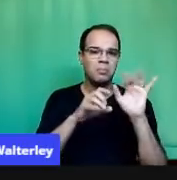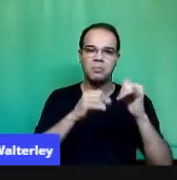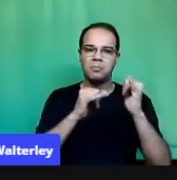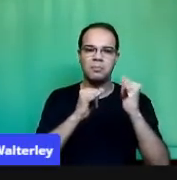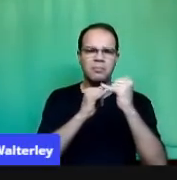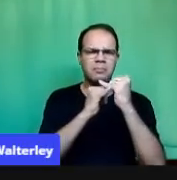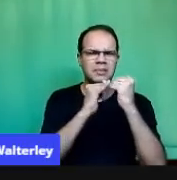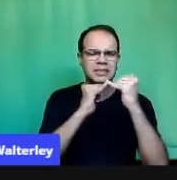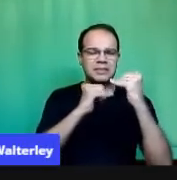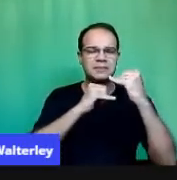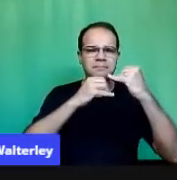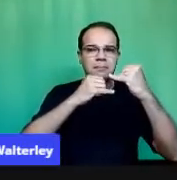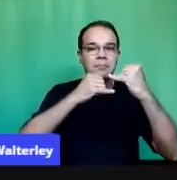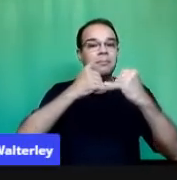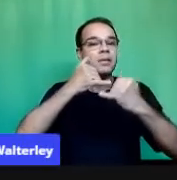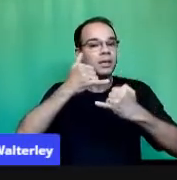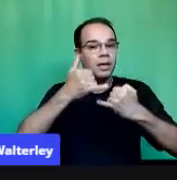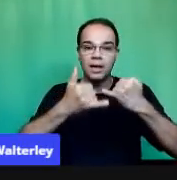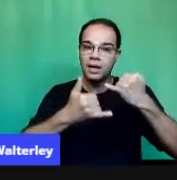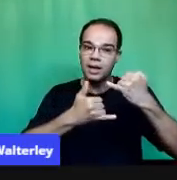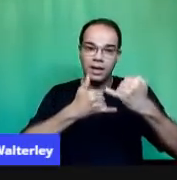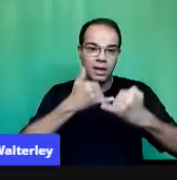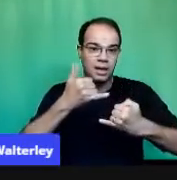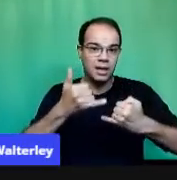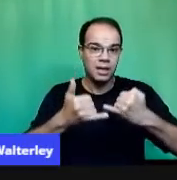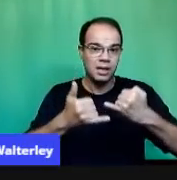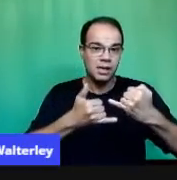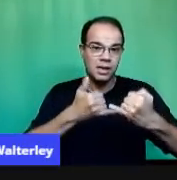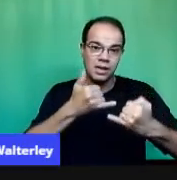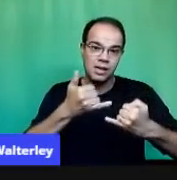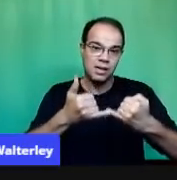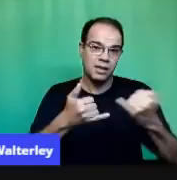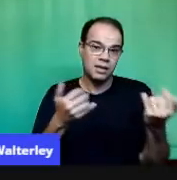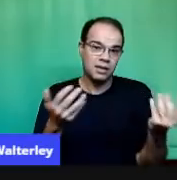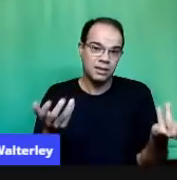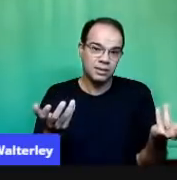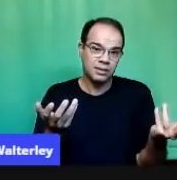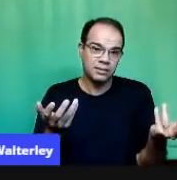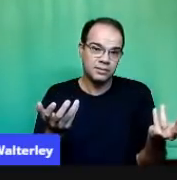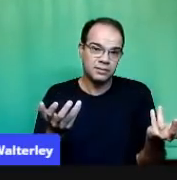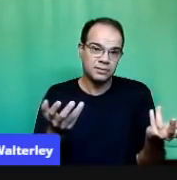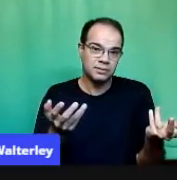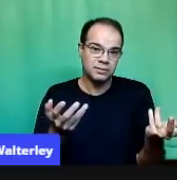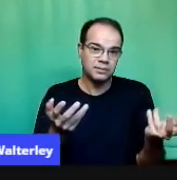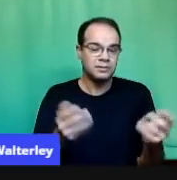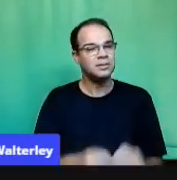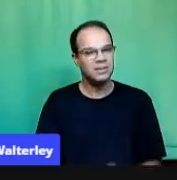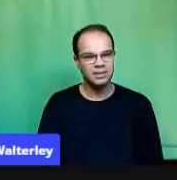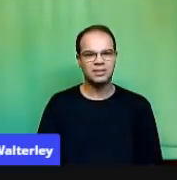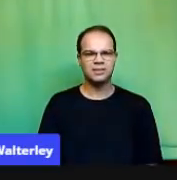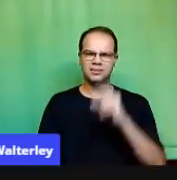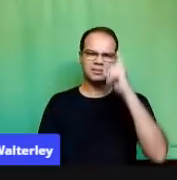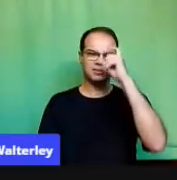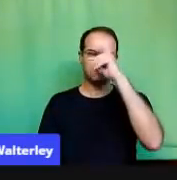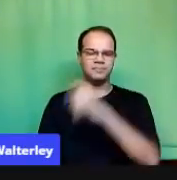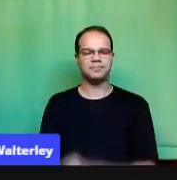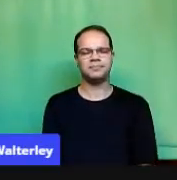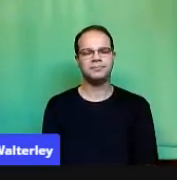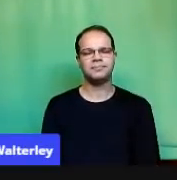que estavam visitando o lar daquelas mulheres, ela ainda tinha esse